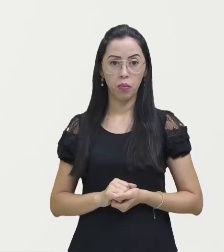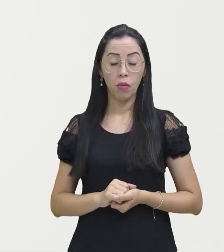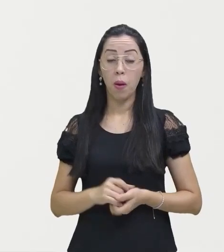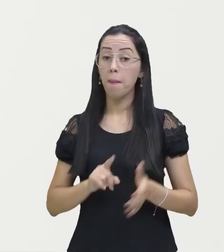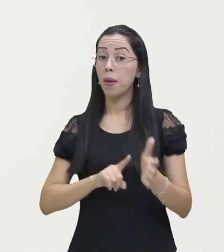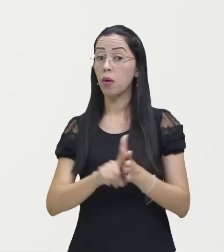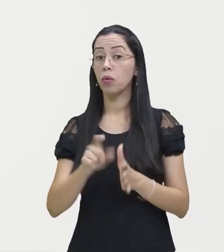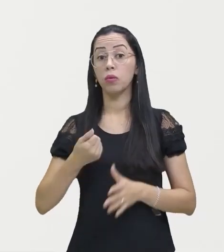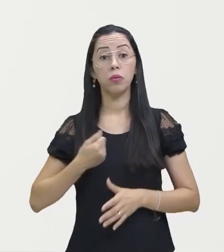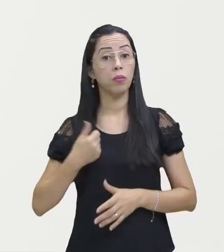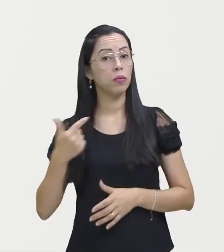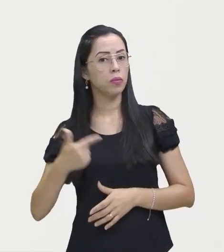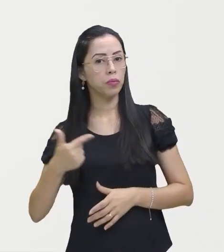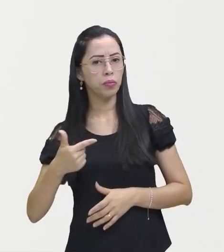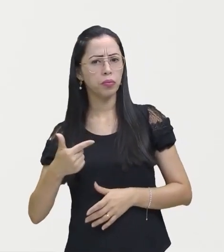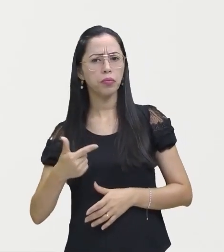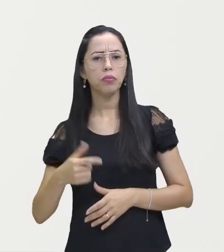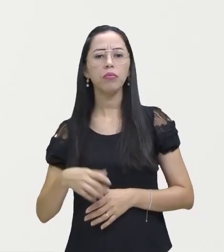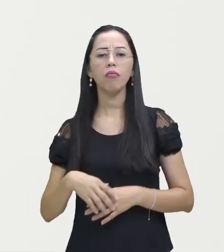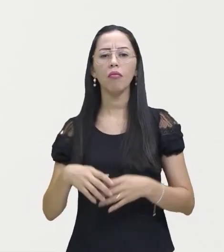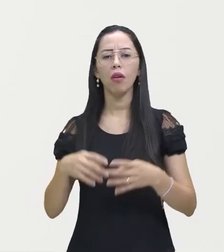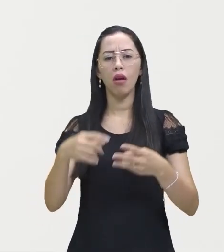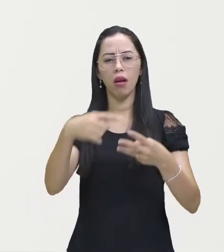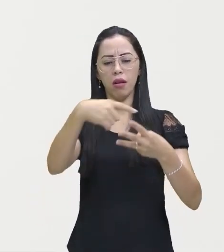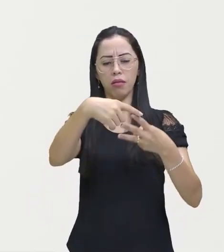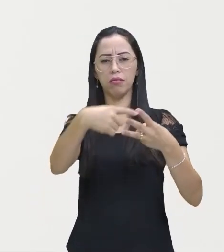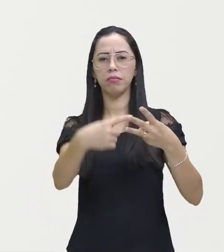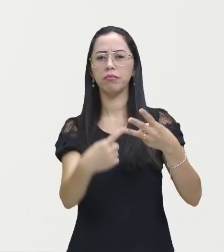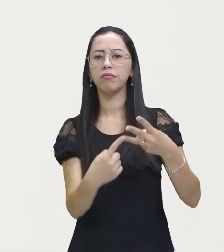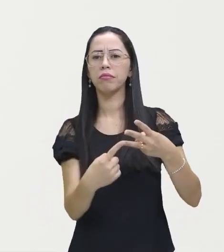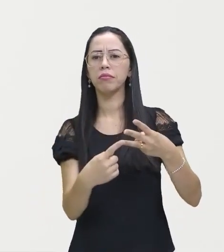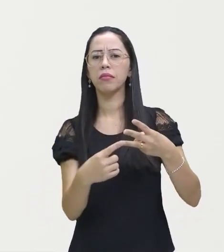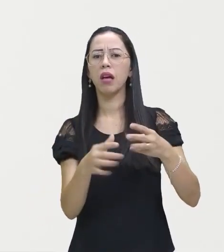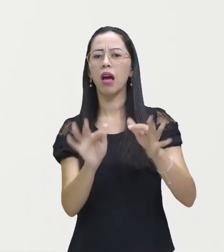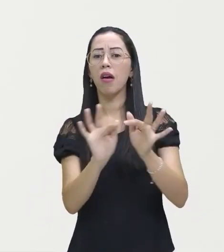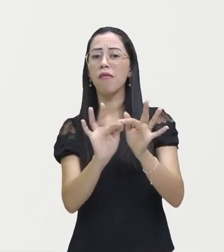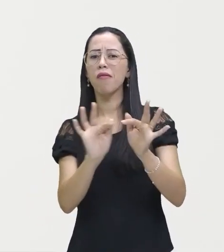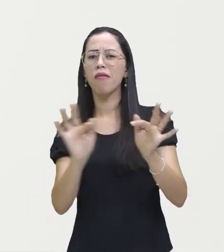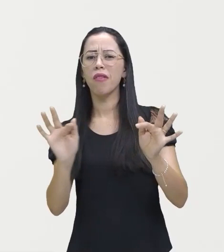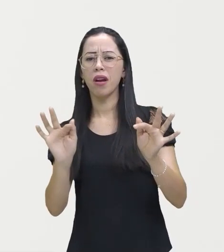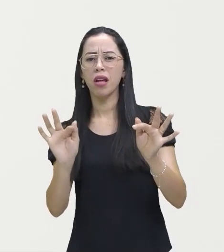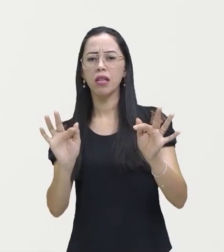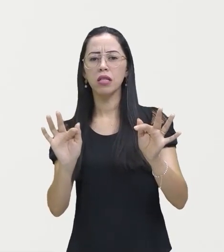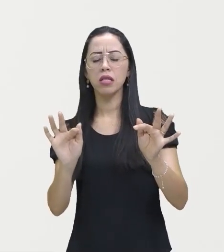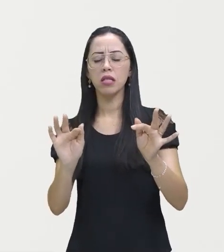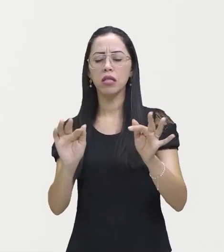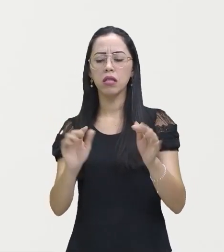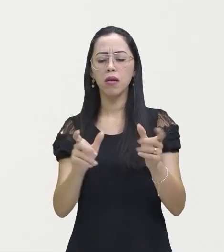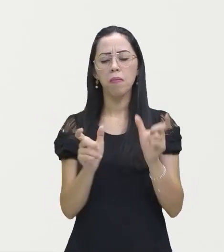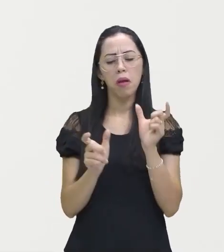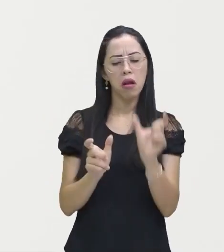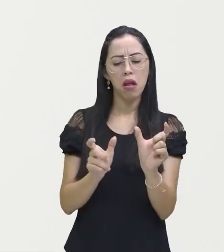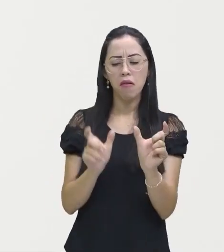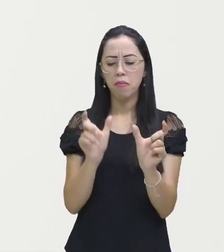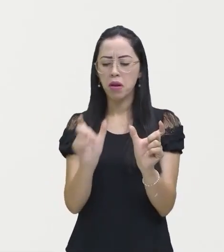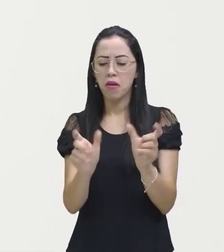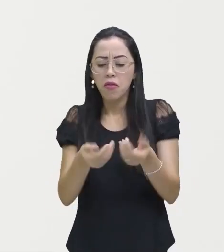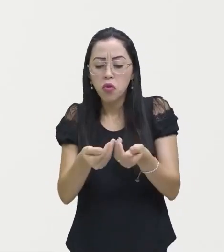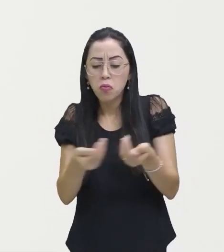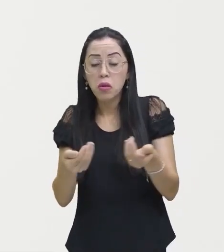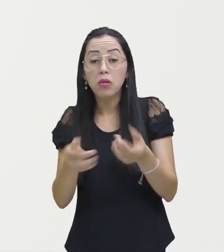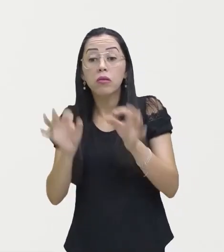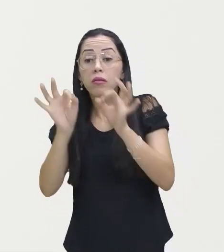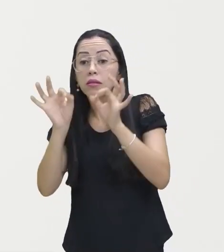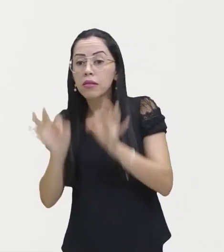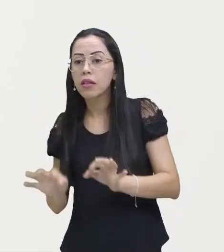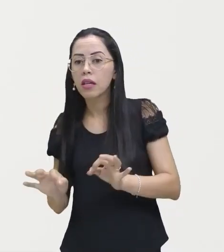Segunda questão. Que frase abaixo está escrita com os espaços corretamente? Letra A.